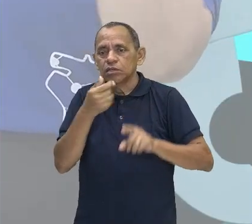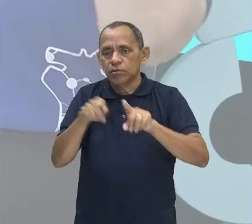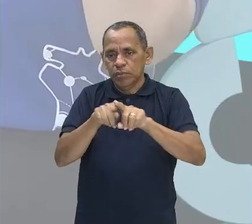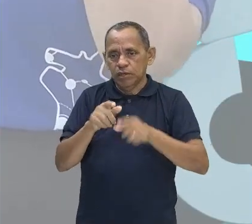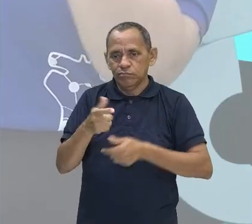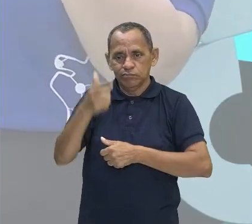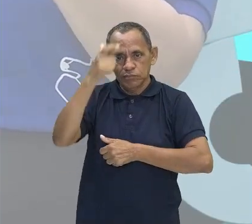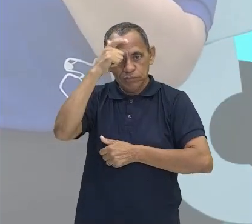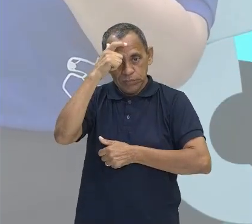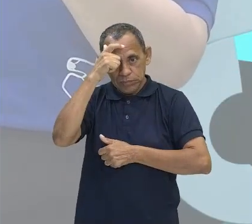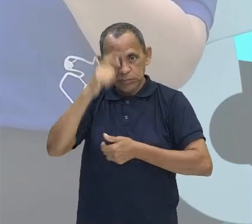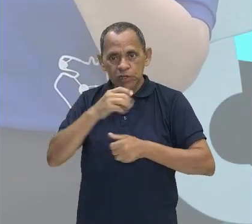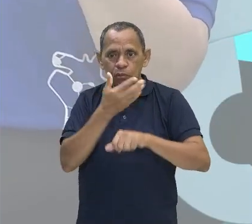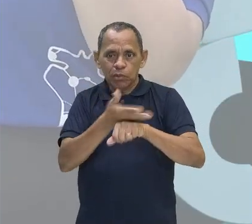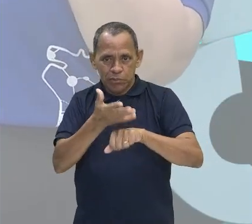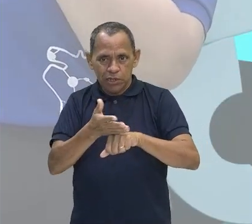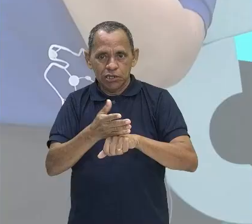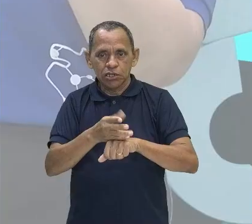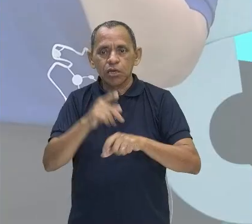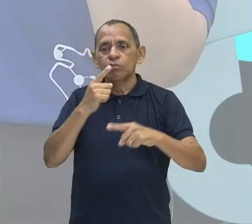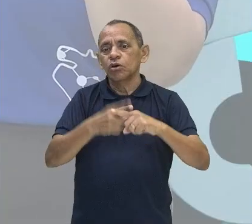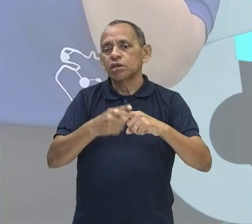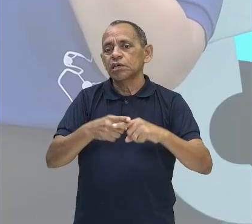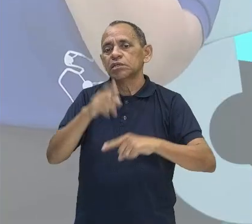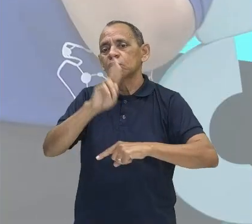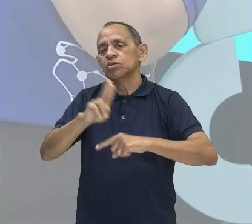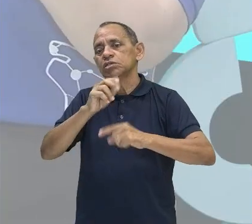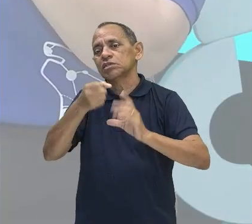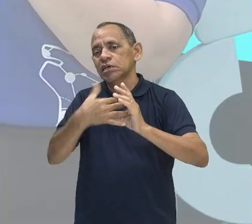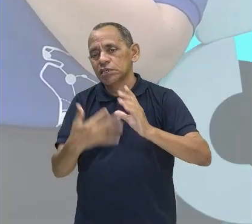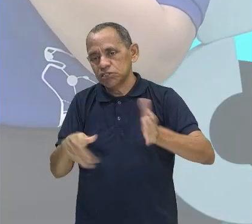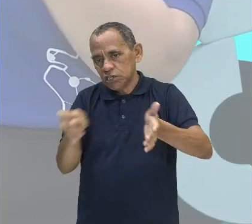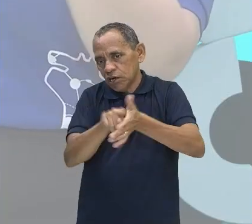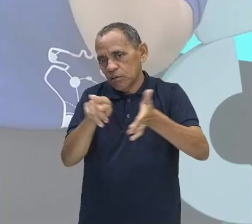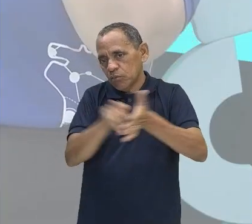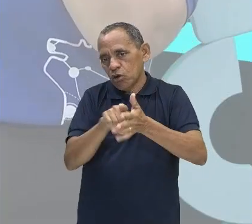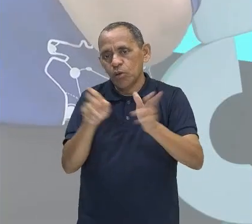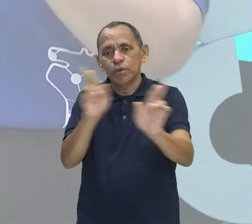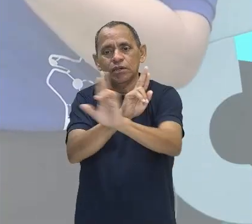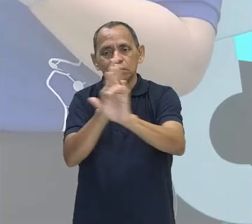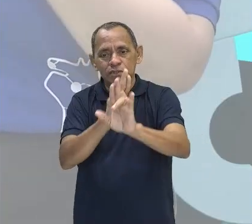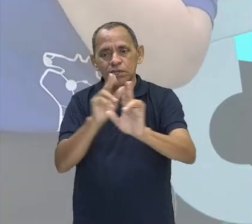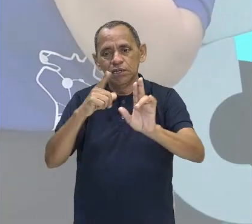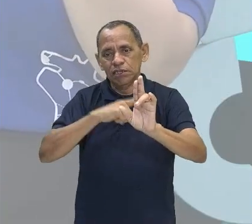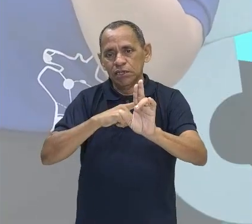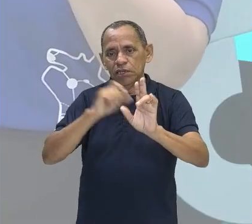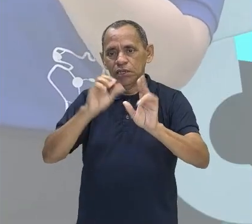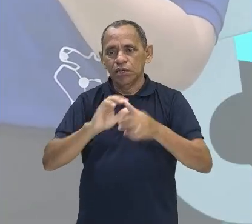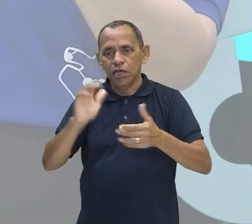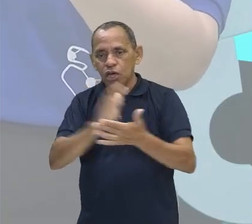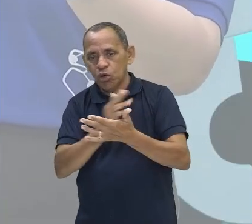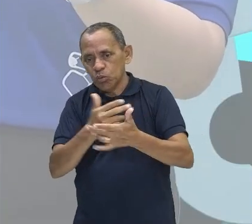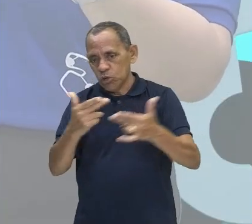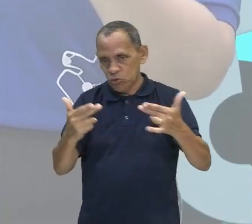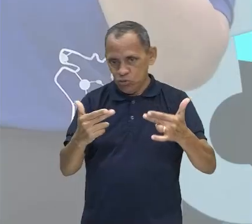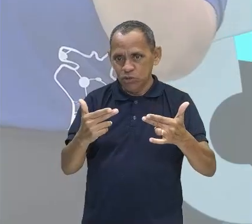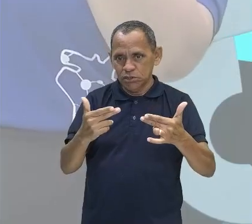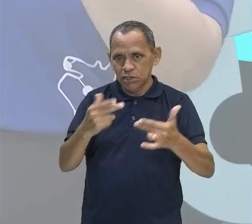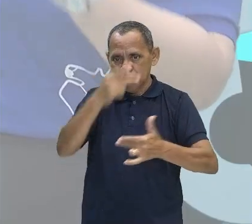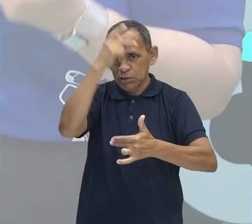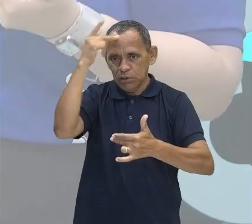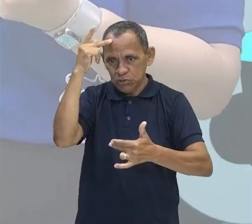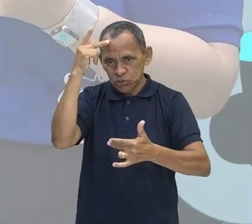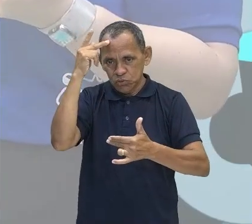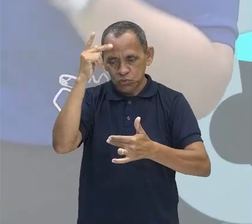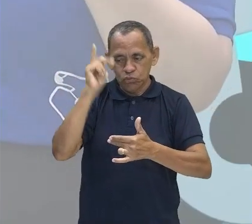Por quê? Porque são ali características que estão associadas a algo que uma pessoa, quando